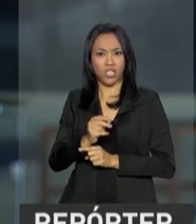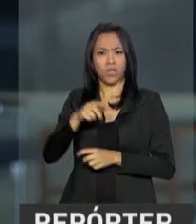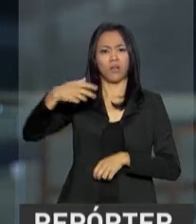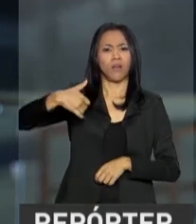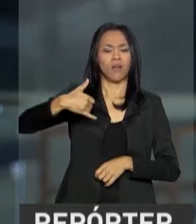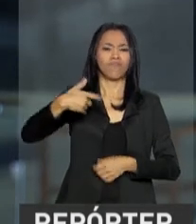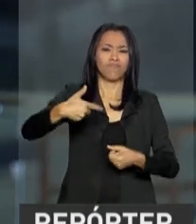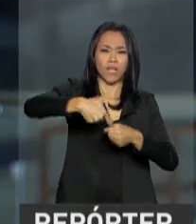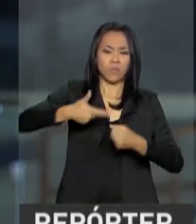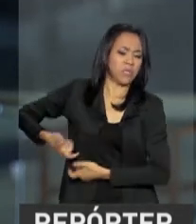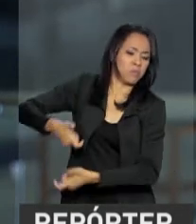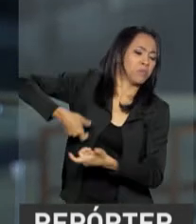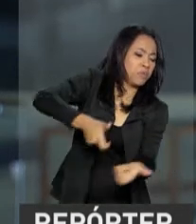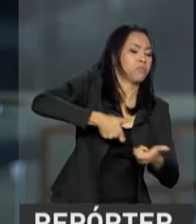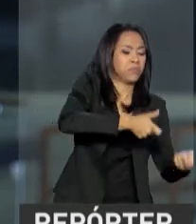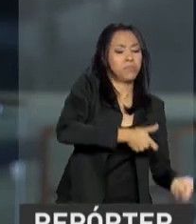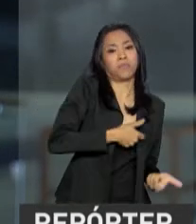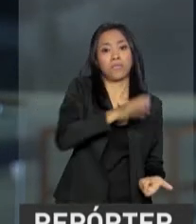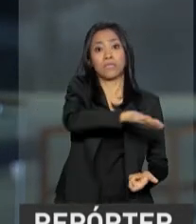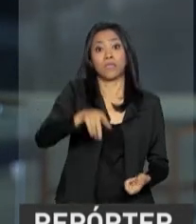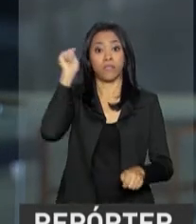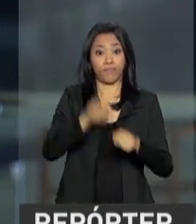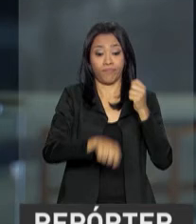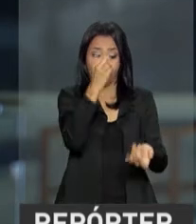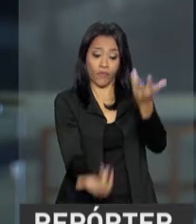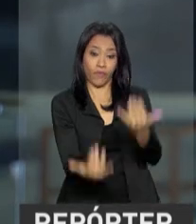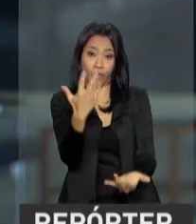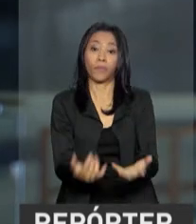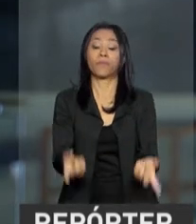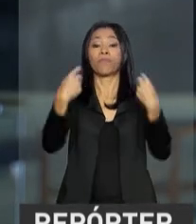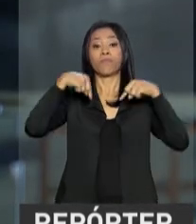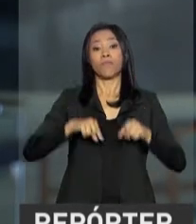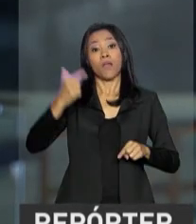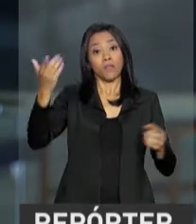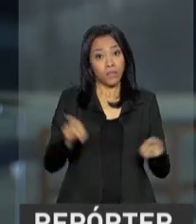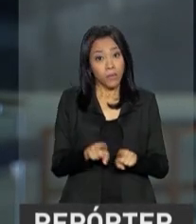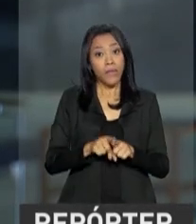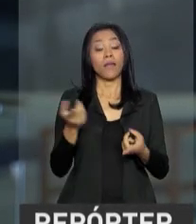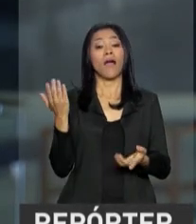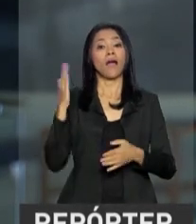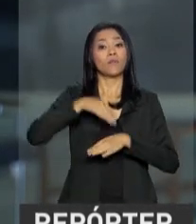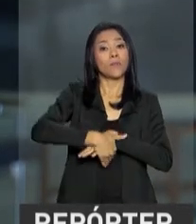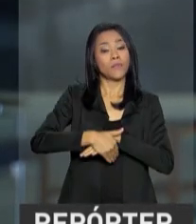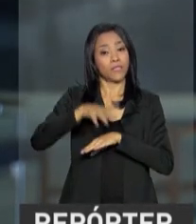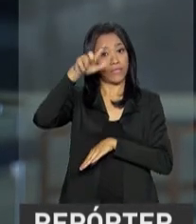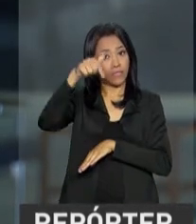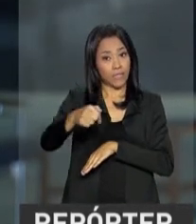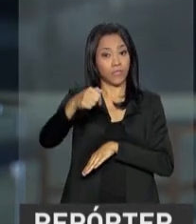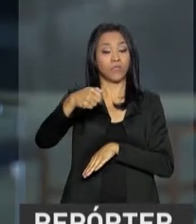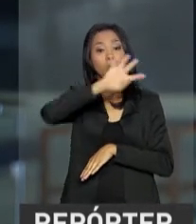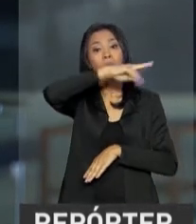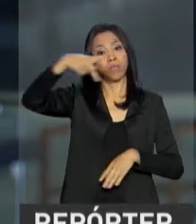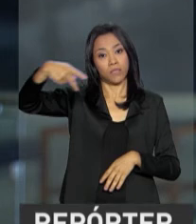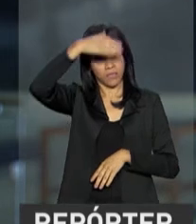fogo continuando ainda com a agenda do presidente michel temer às sete da noite ele participa da abertura do seminário internacional